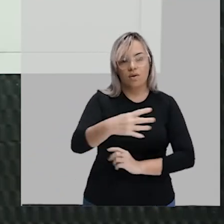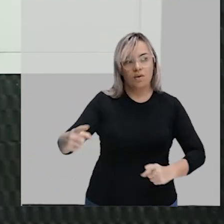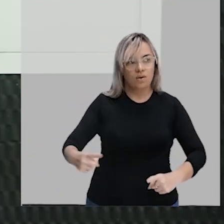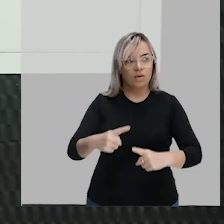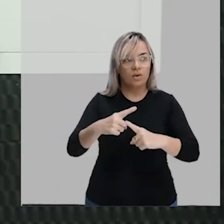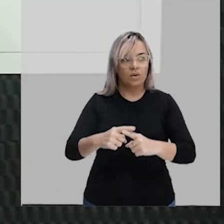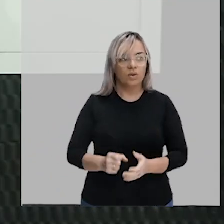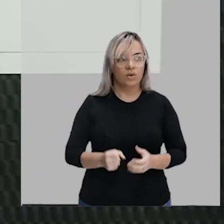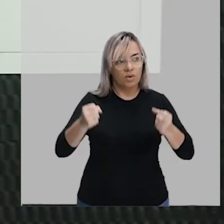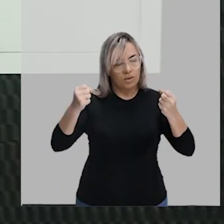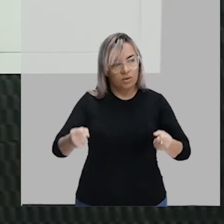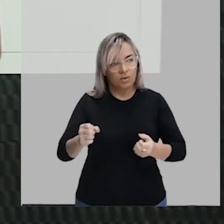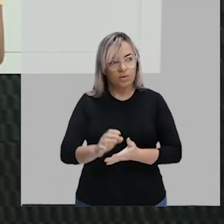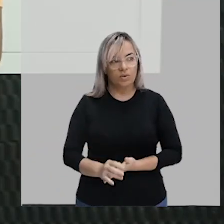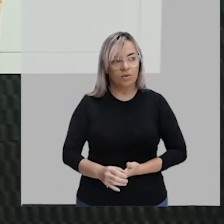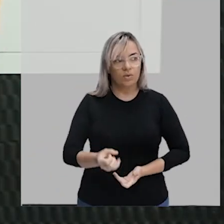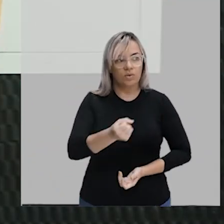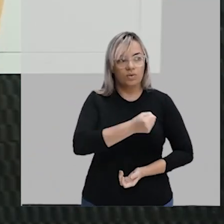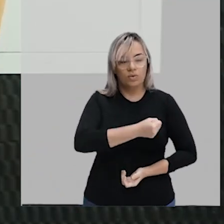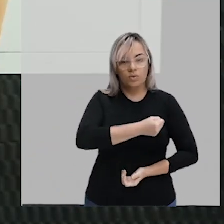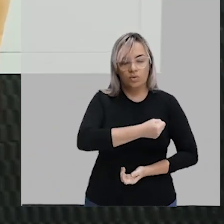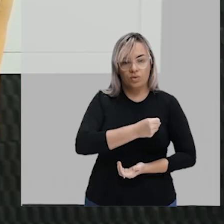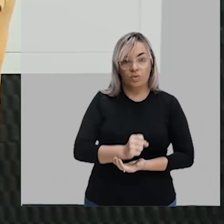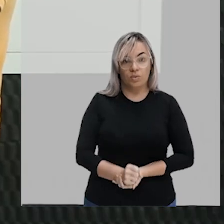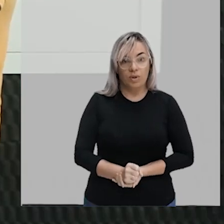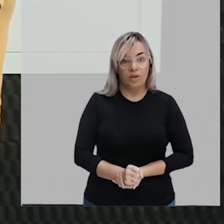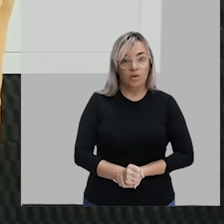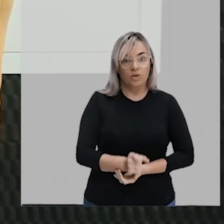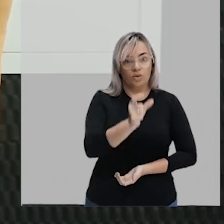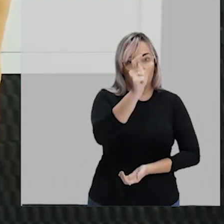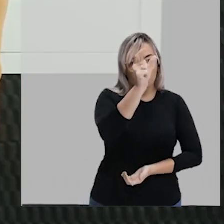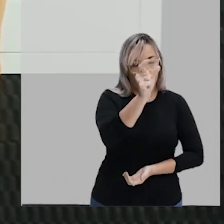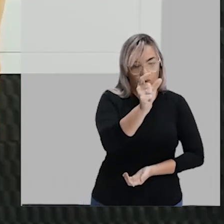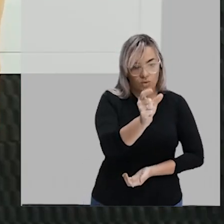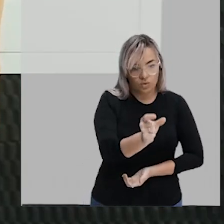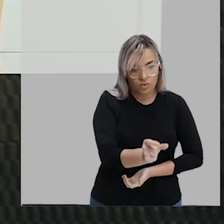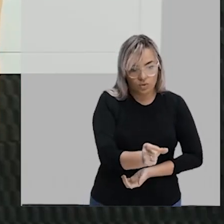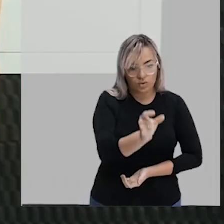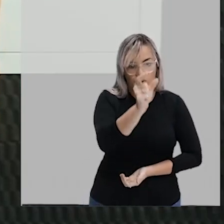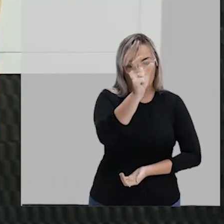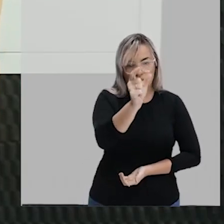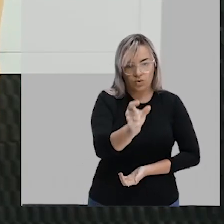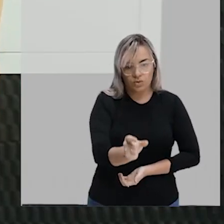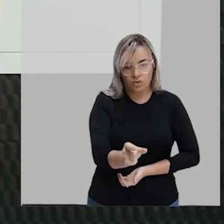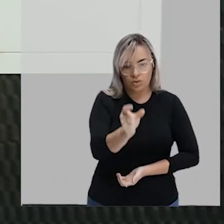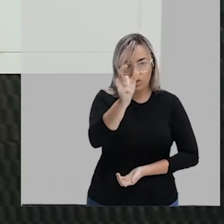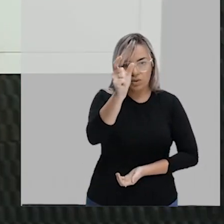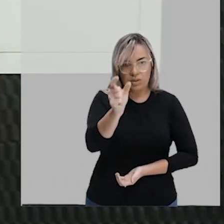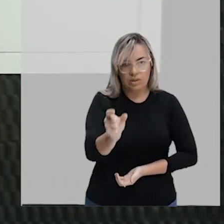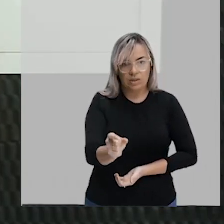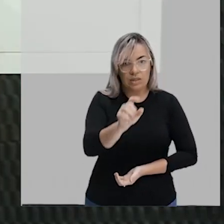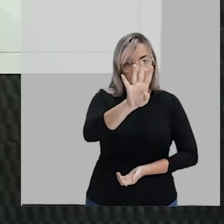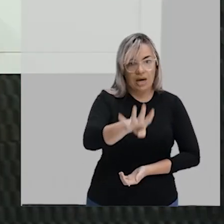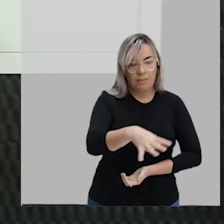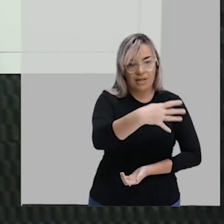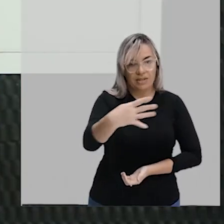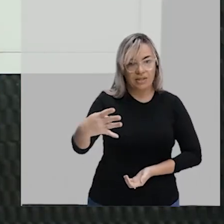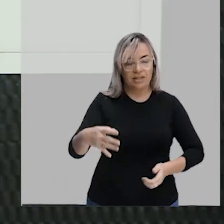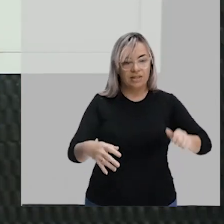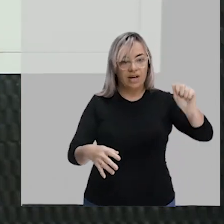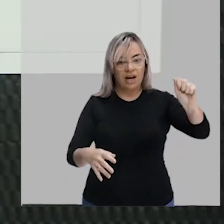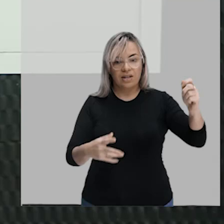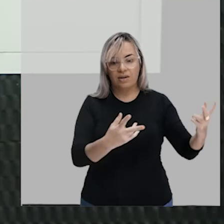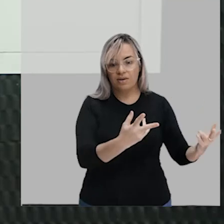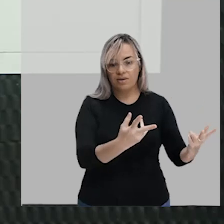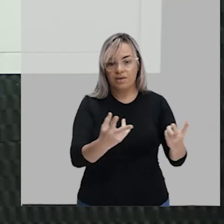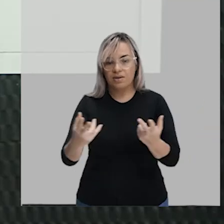só é possível quando o número de colunas de A, o número de colunas da matriz A, for igual ao